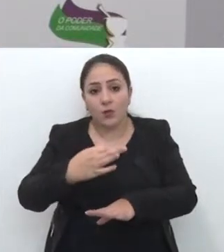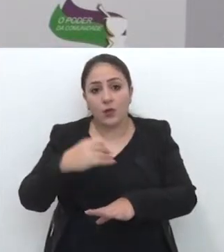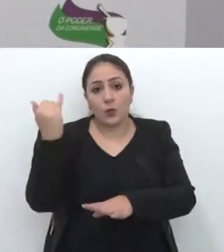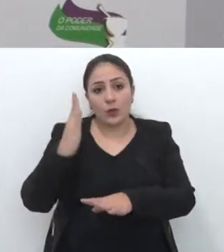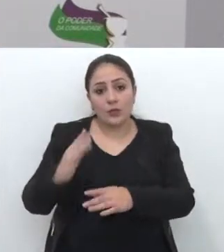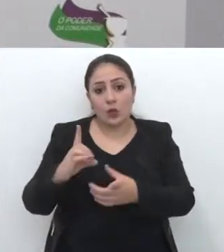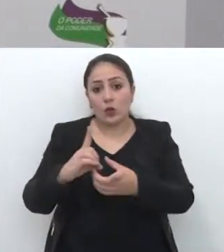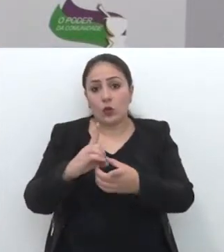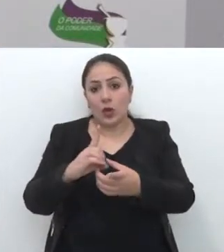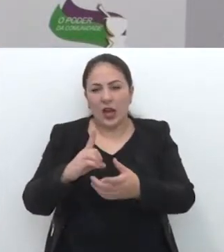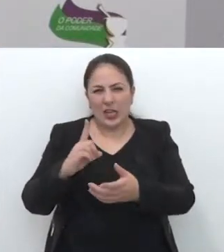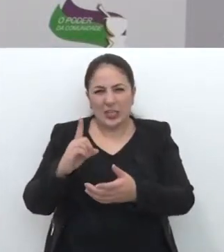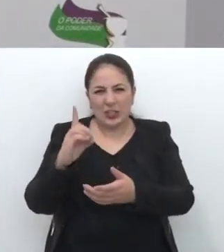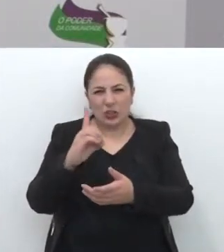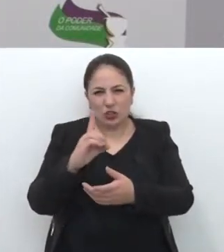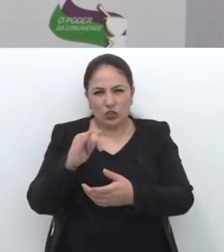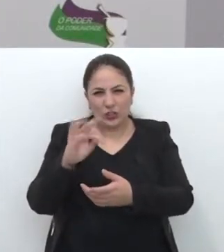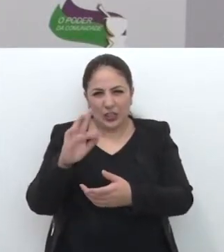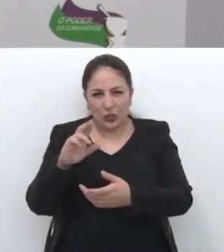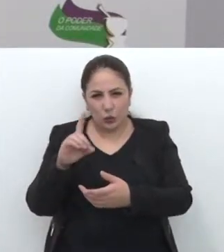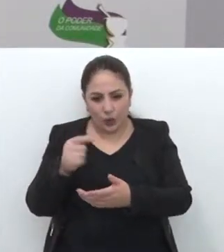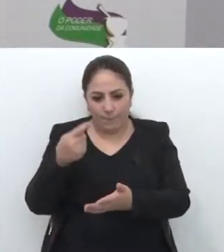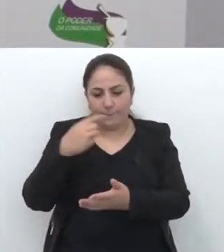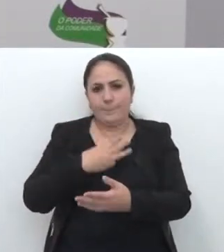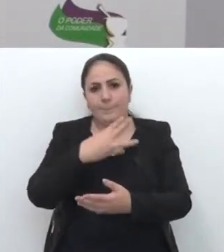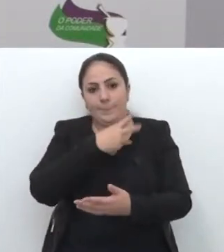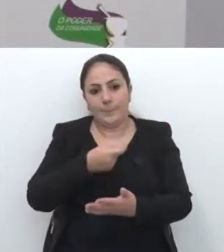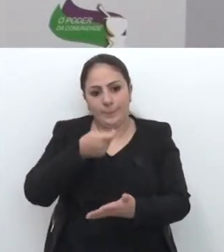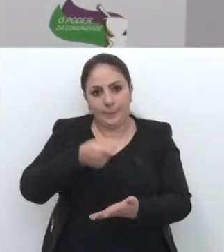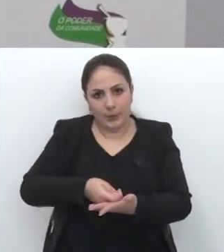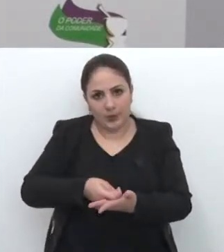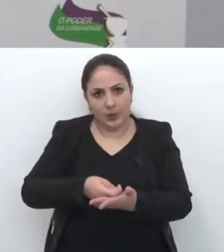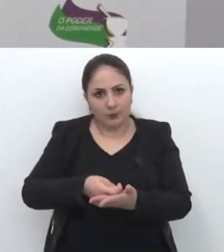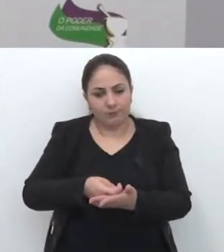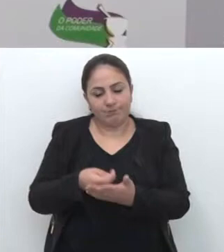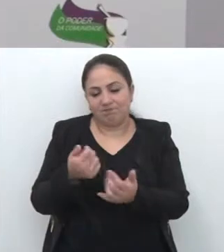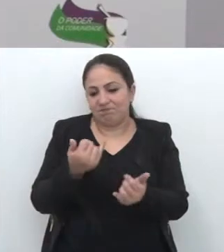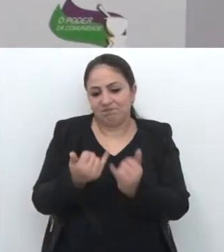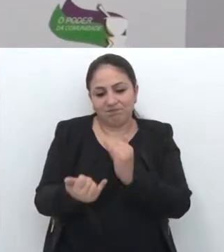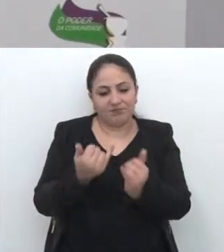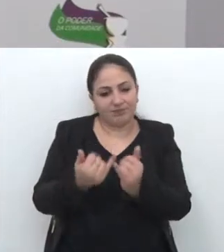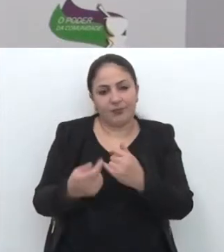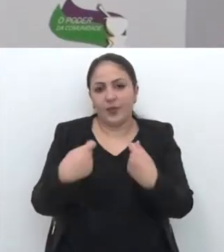da história brasileira, que é o período da ditadura militar, não me parece